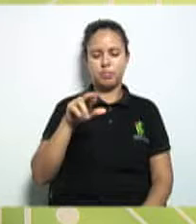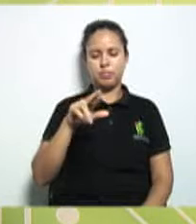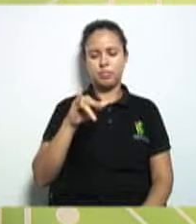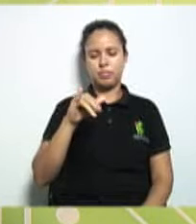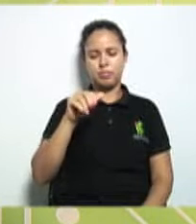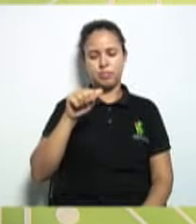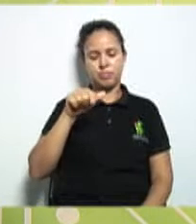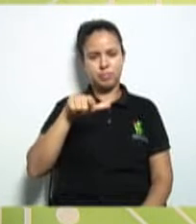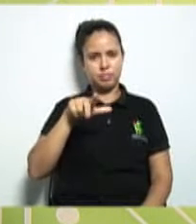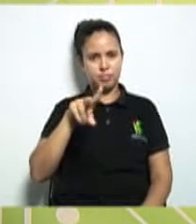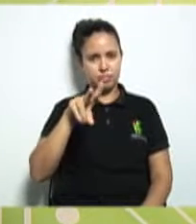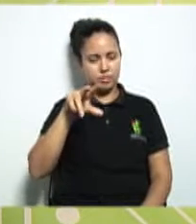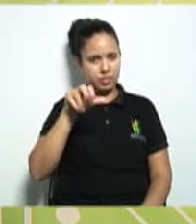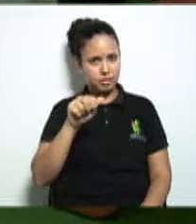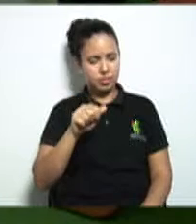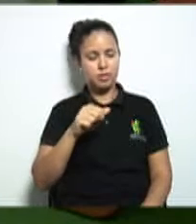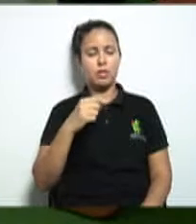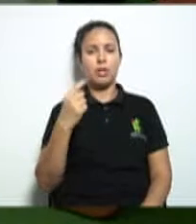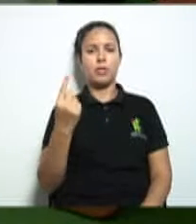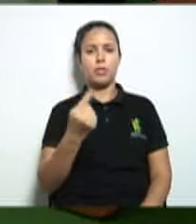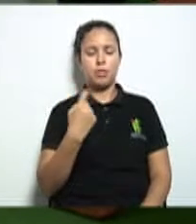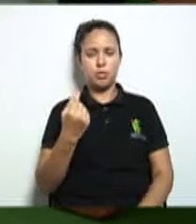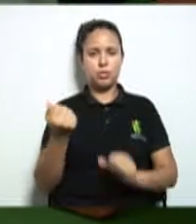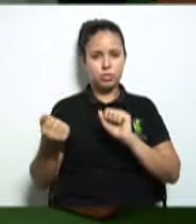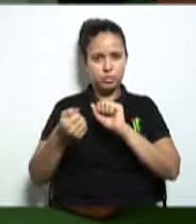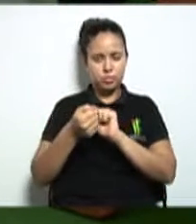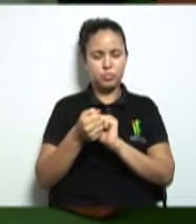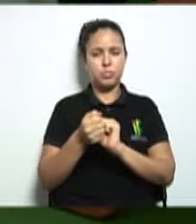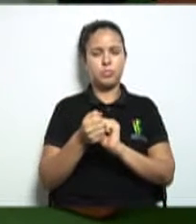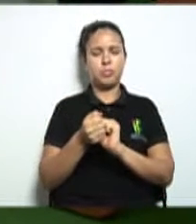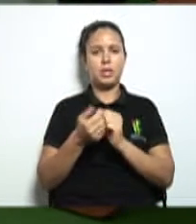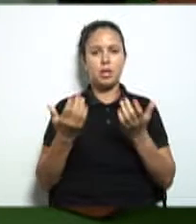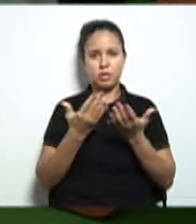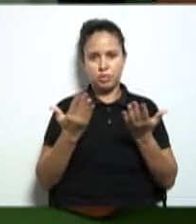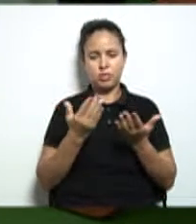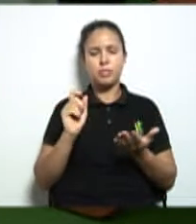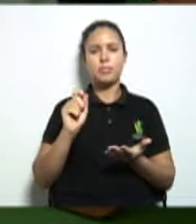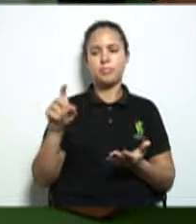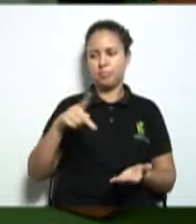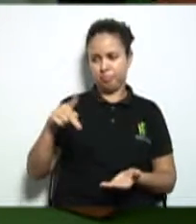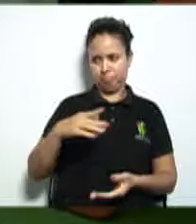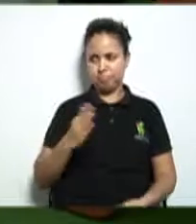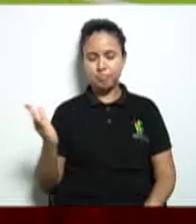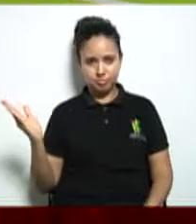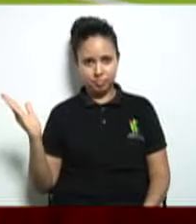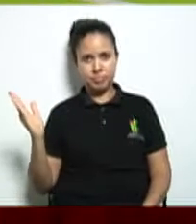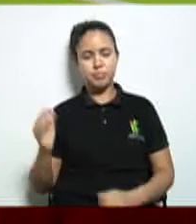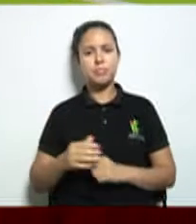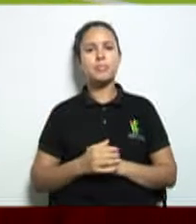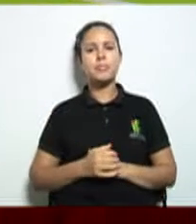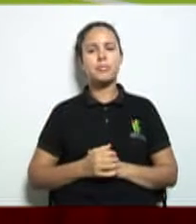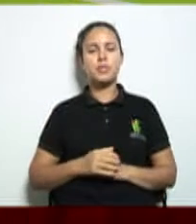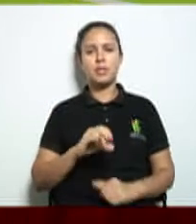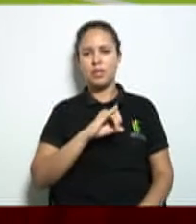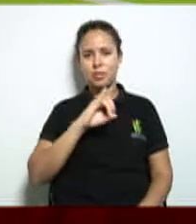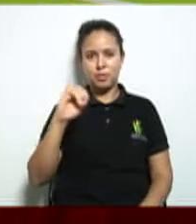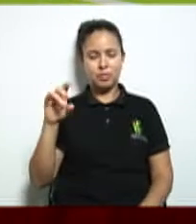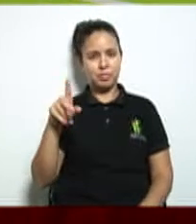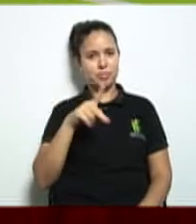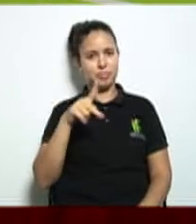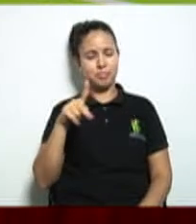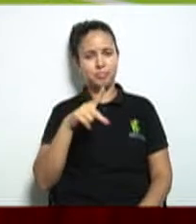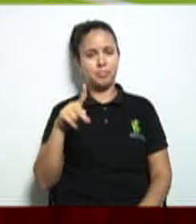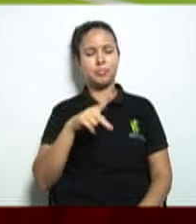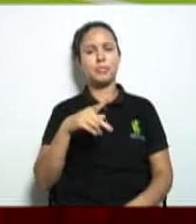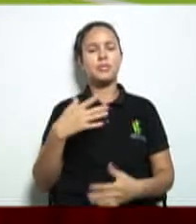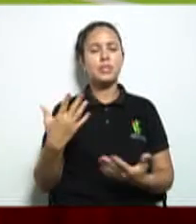mais essa aula, ok? Vou passar agora para a professora Marialva para ela dar o seu recadinho de hoje. Olá, professora, qual é o recadinho de